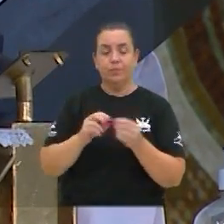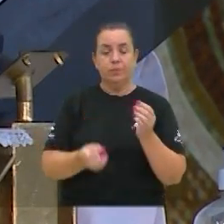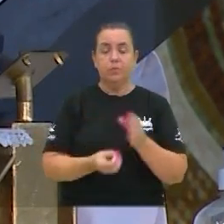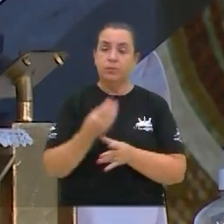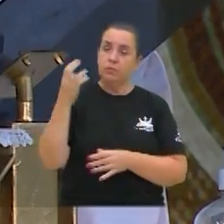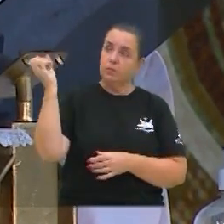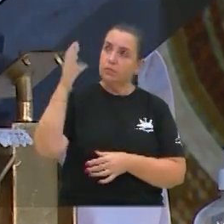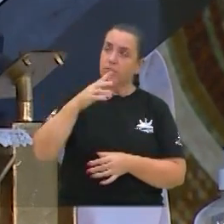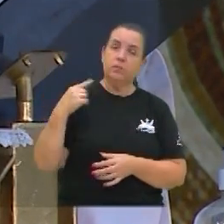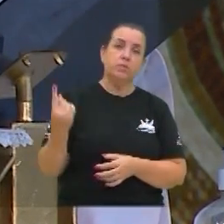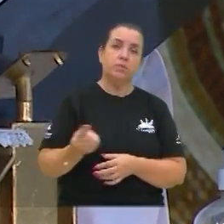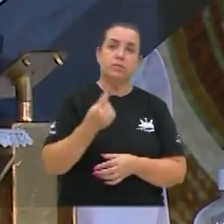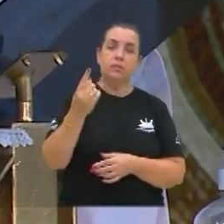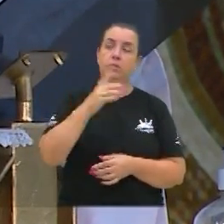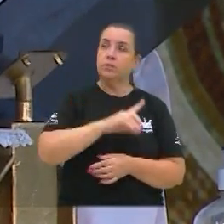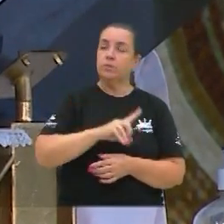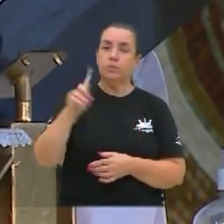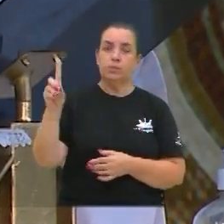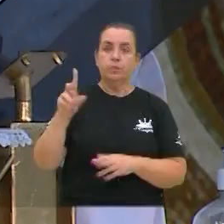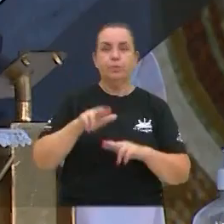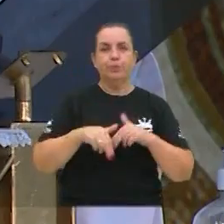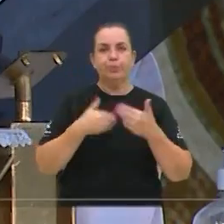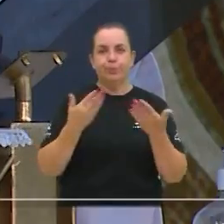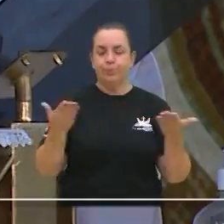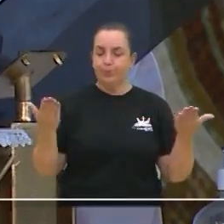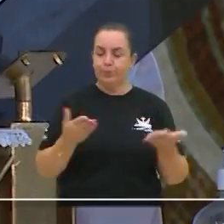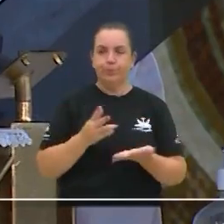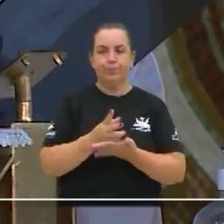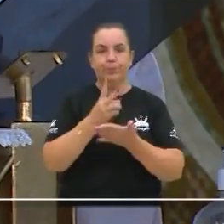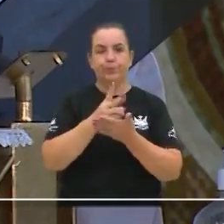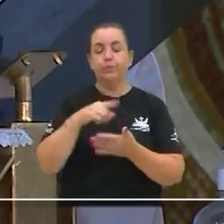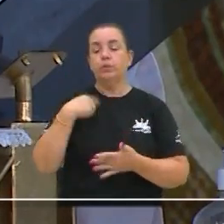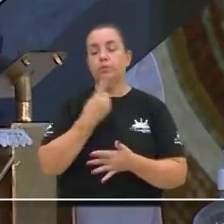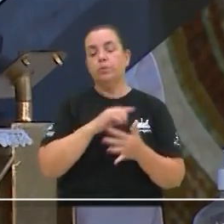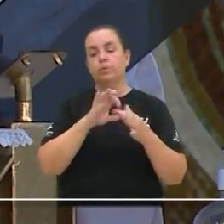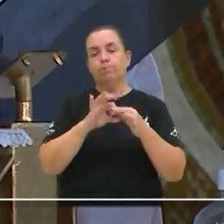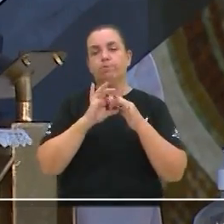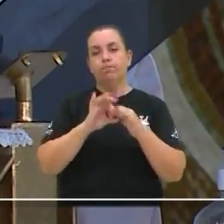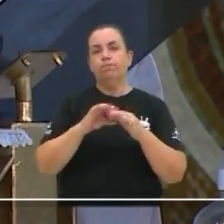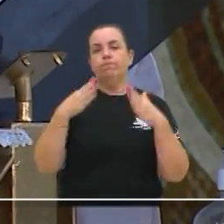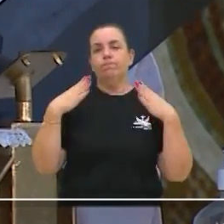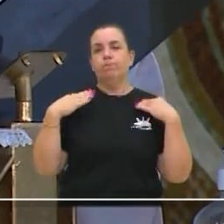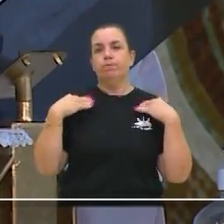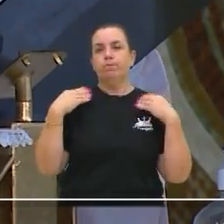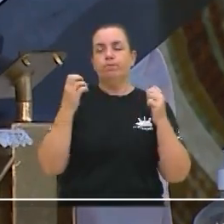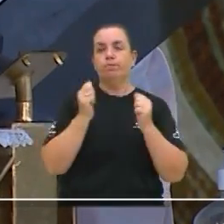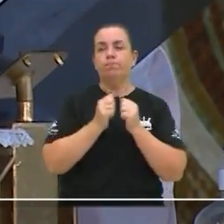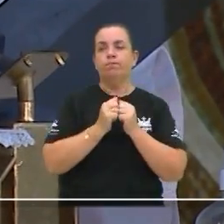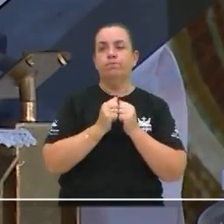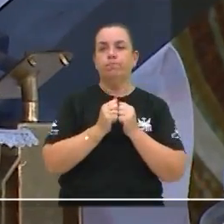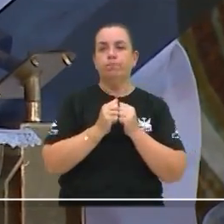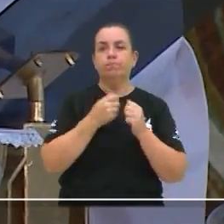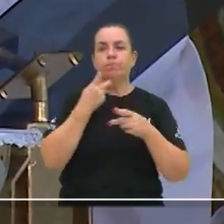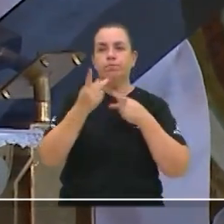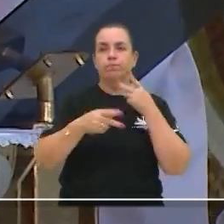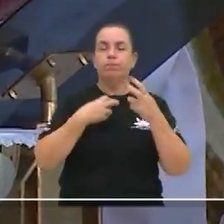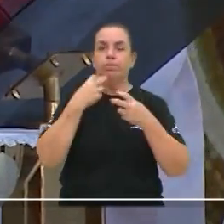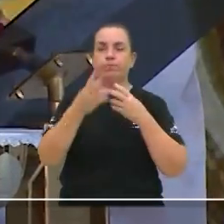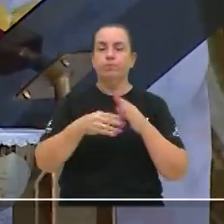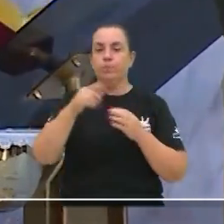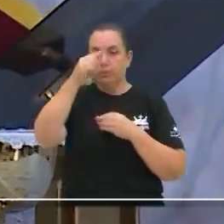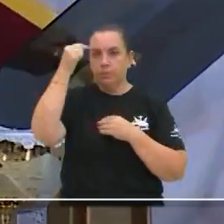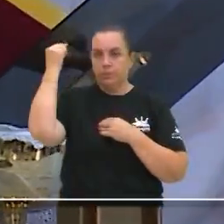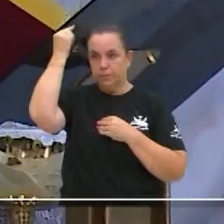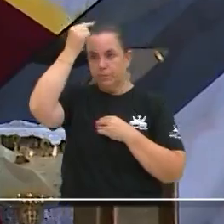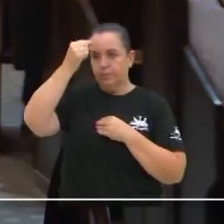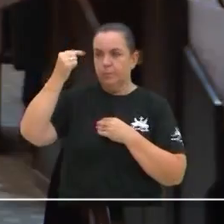da sua divindade. Por essa razão, agora e sempre, nós nos unimos aos anjos e todos os santos, dizendo a uma só